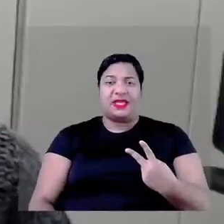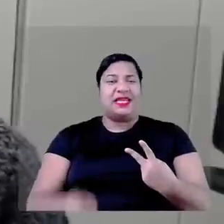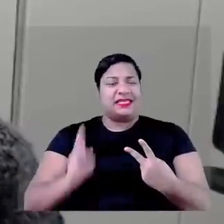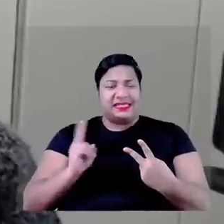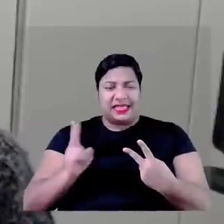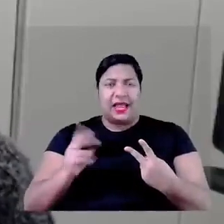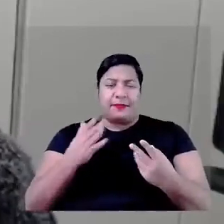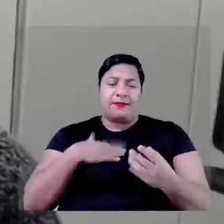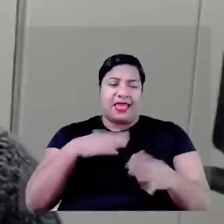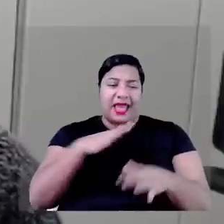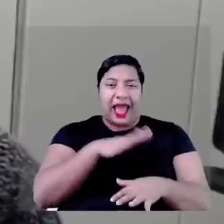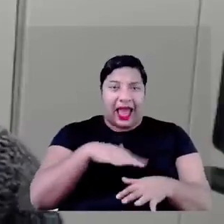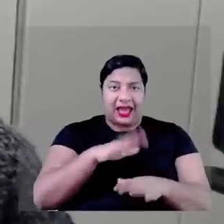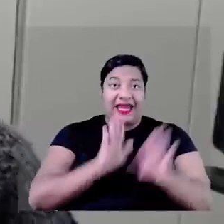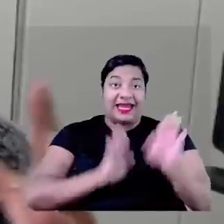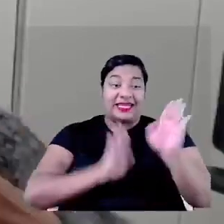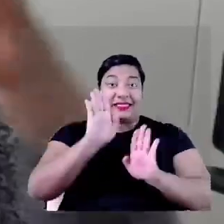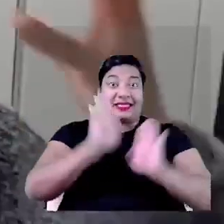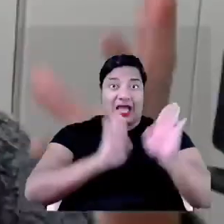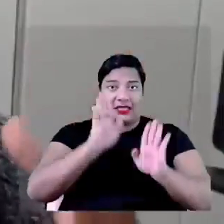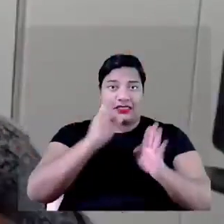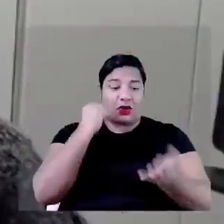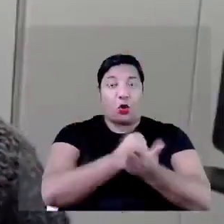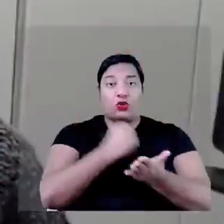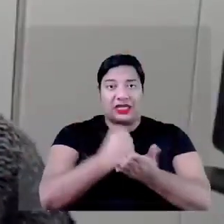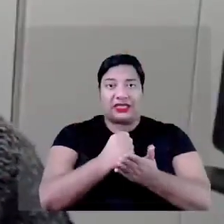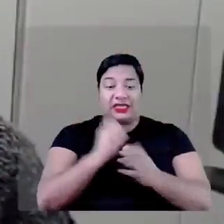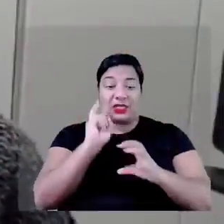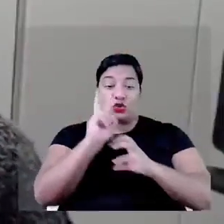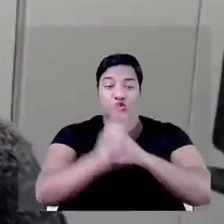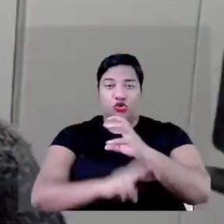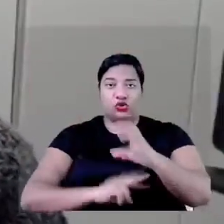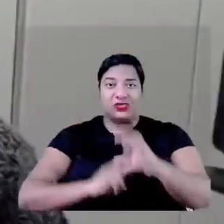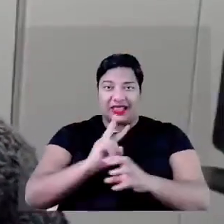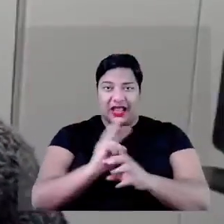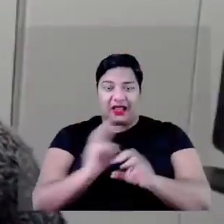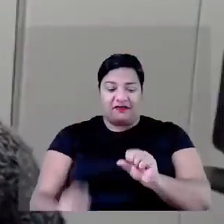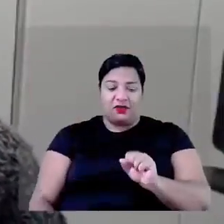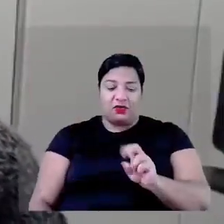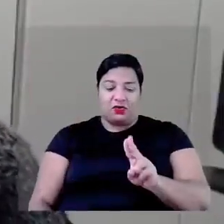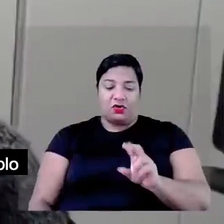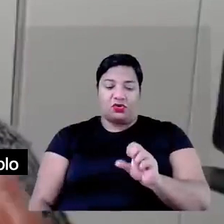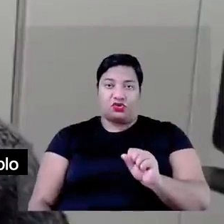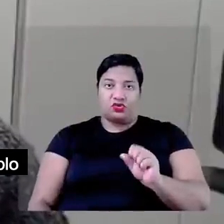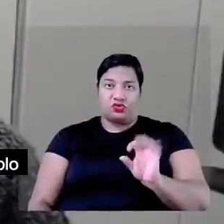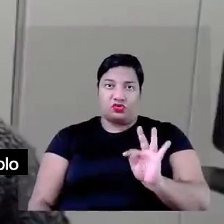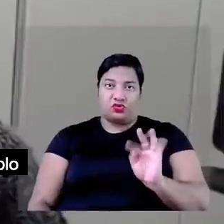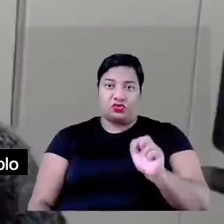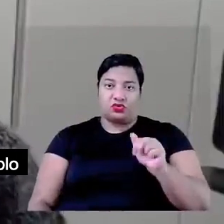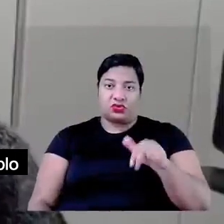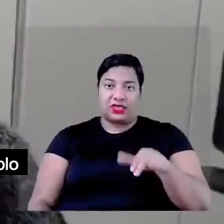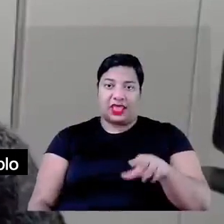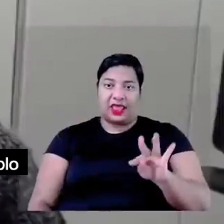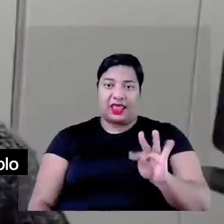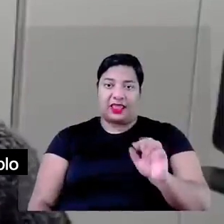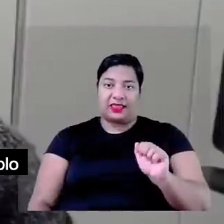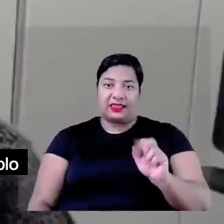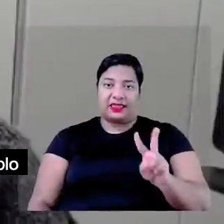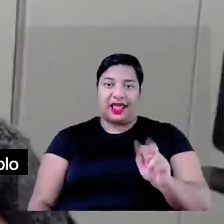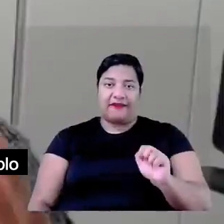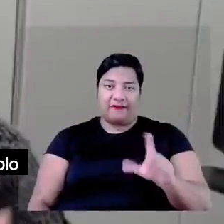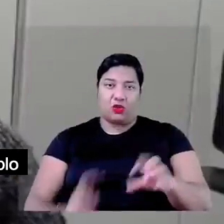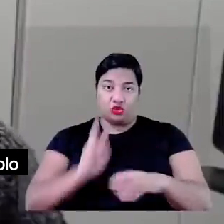contratações sustentáveis, e mais recentemente, aí, por conta dos assuntos estarem todos conectados, né? Não só a questão de clima, mas